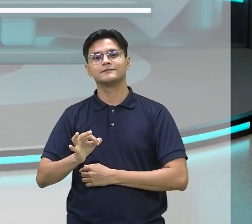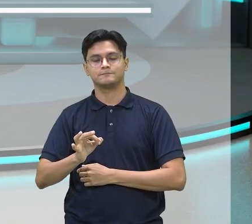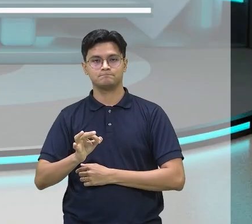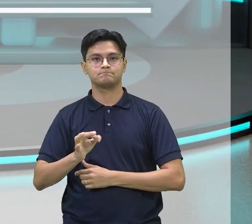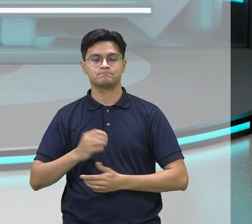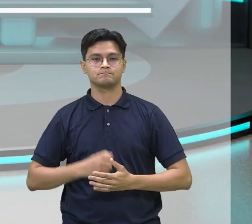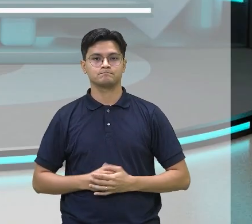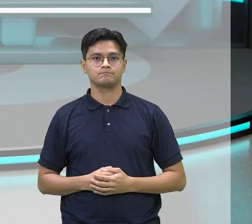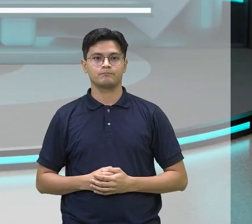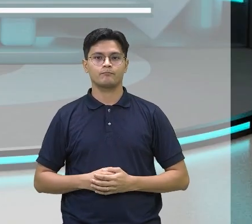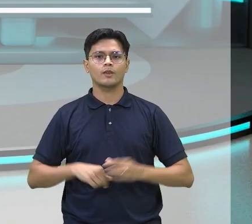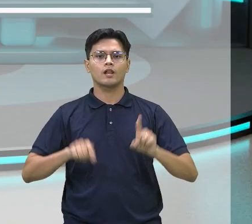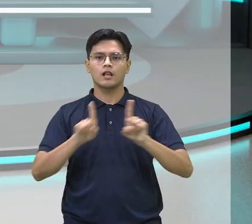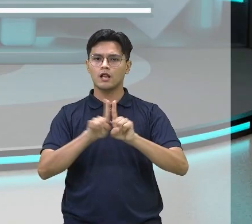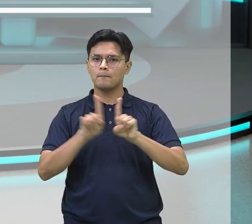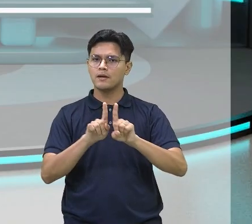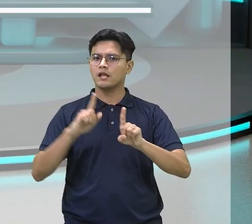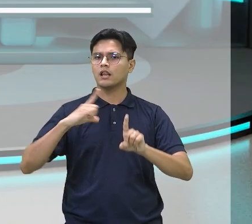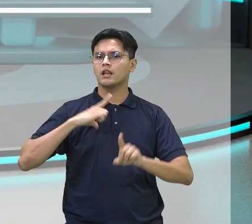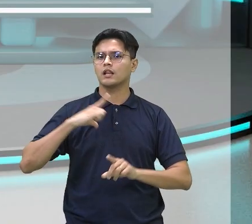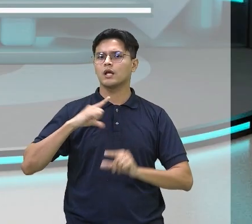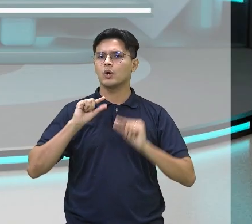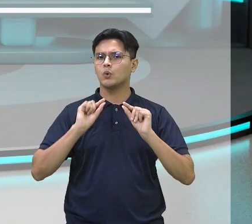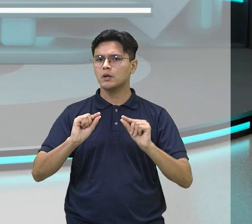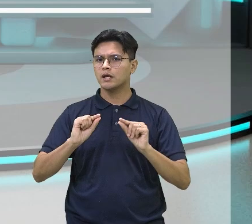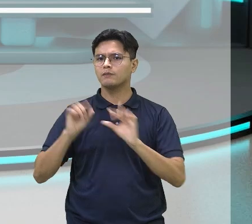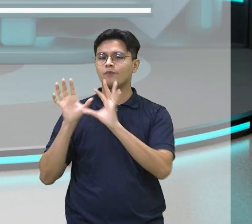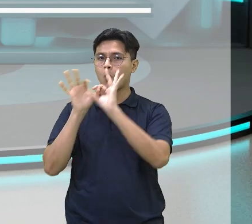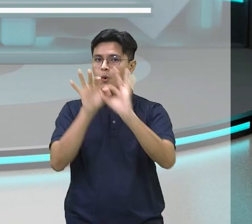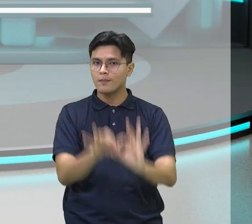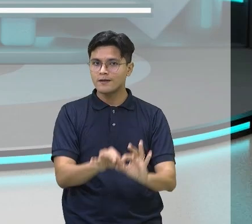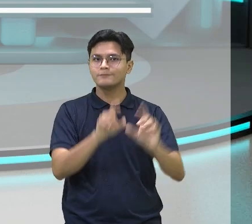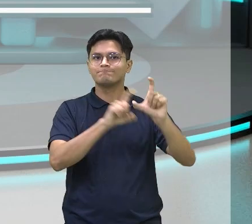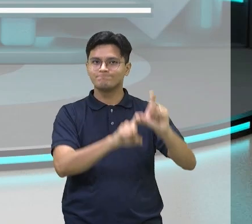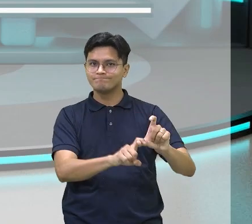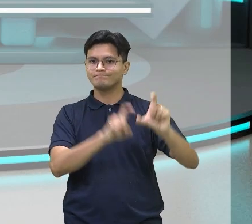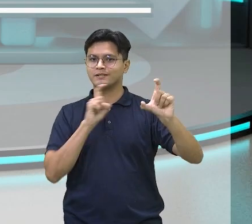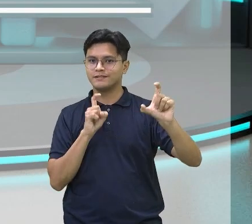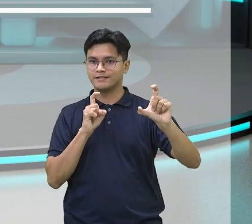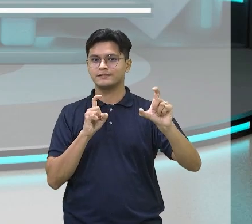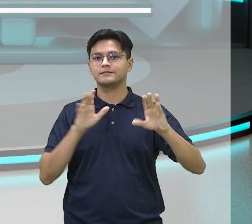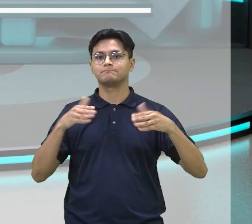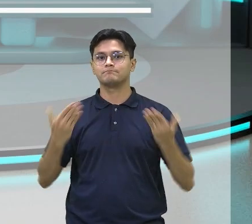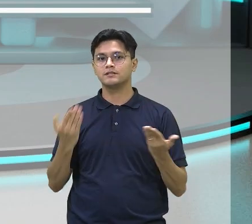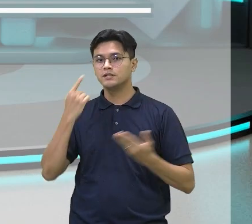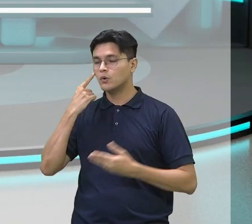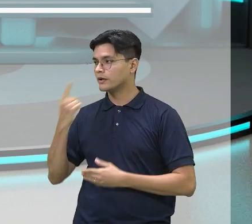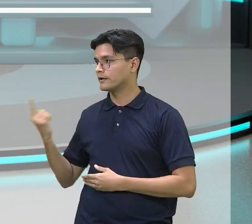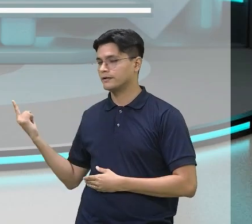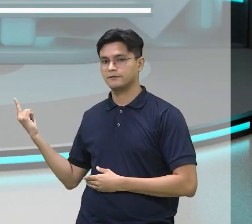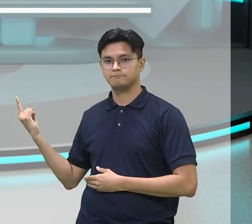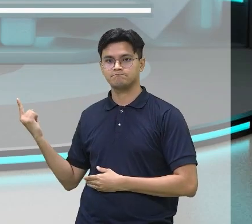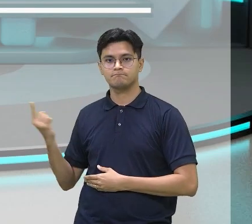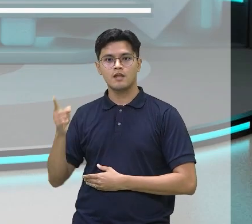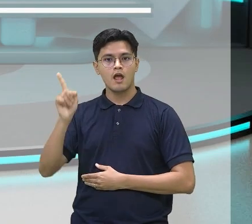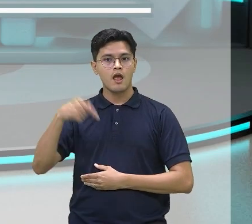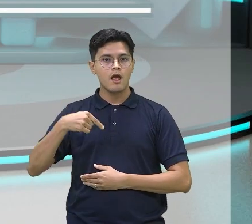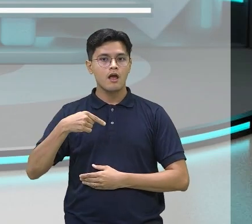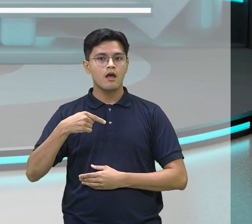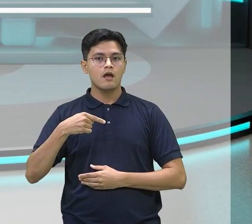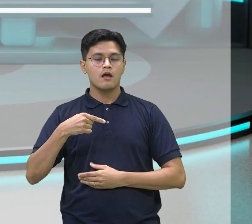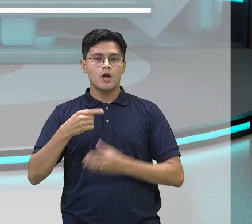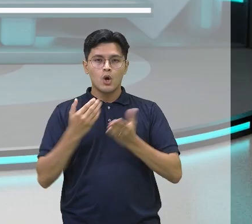como tem aqui a questão da identidade, da independência, certo? É um movimento também que, nesse momento, começou a surgir o que é